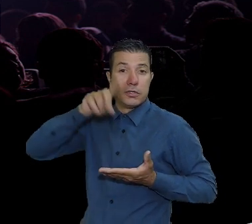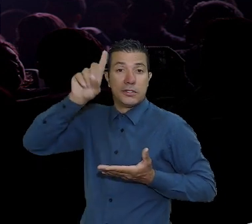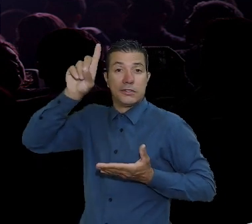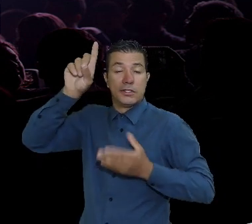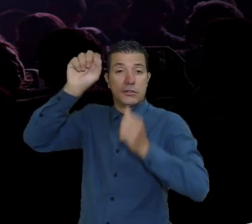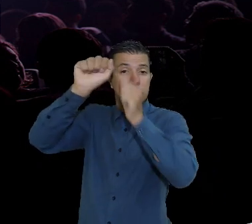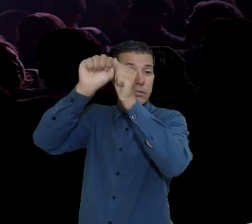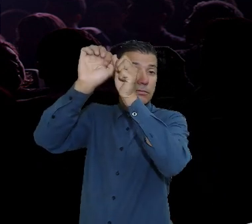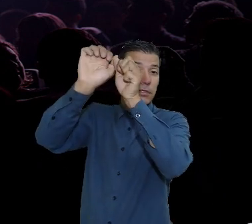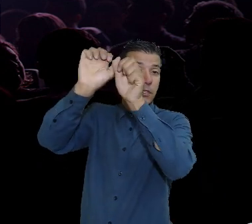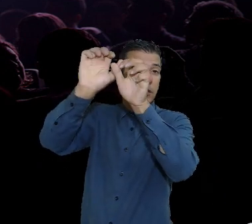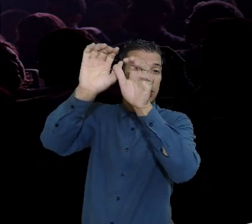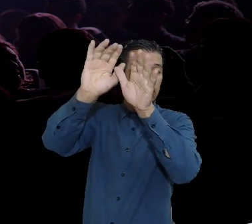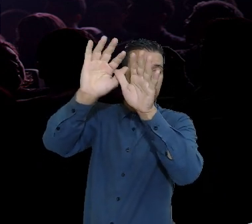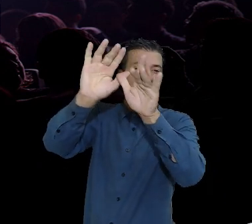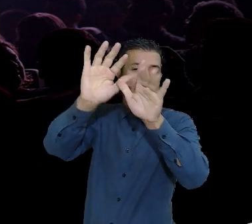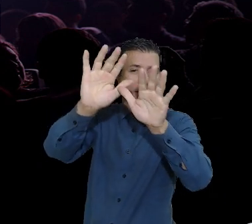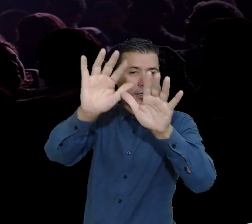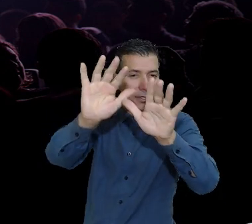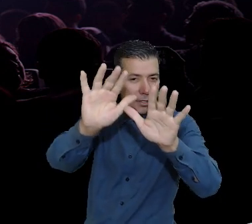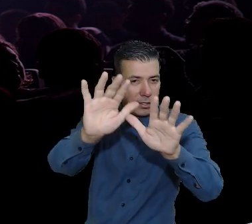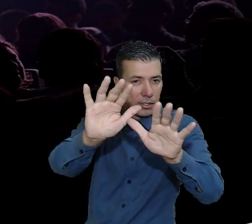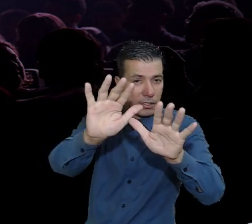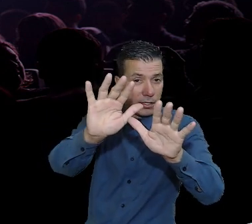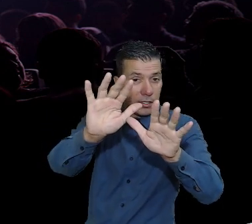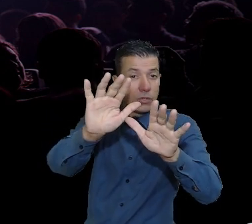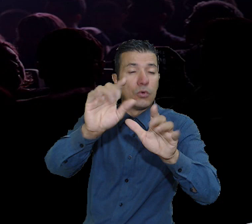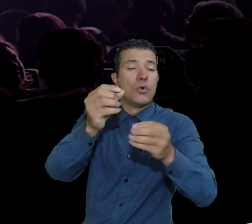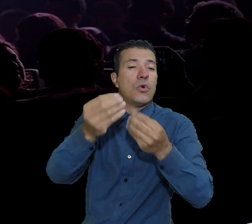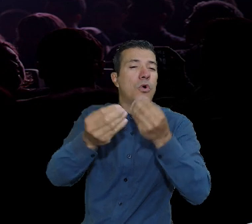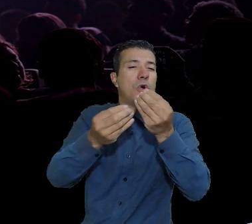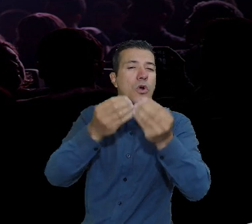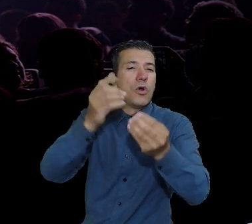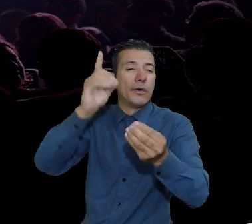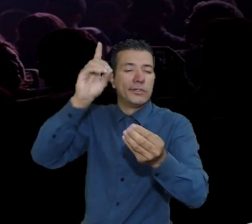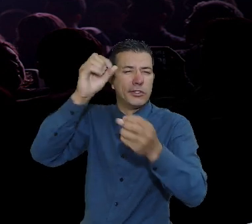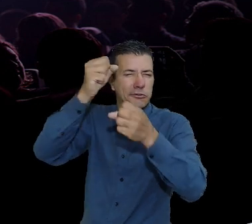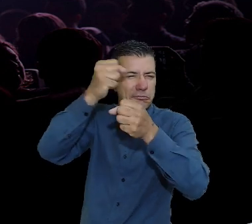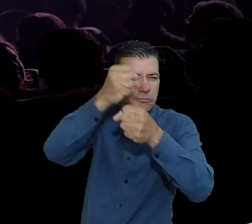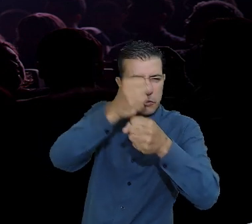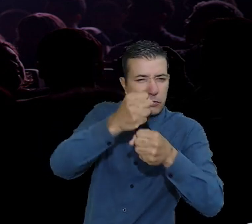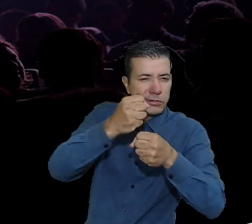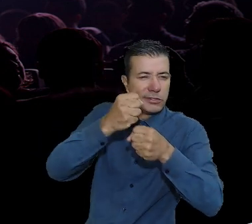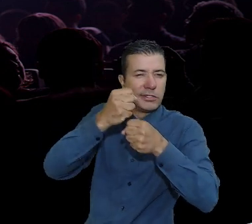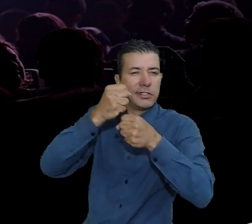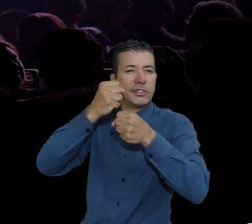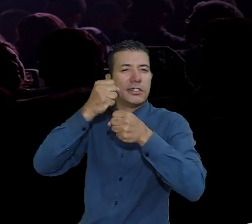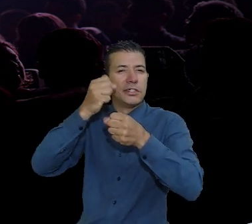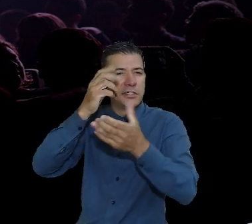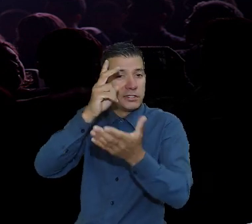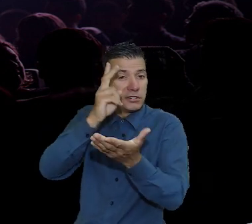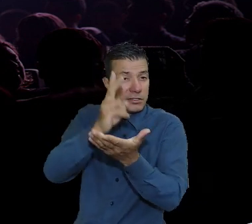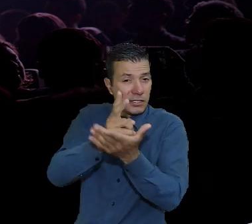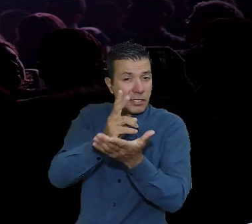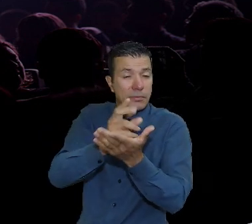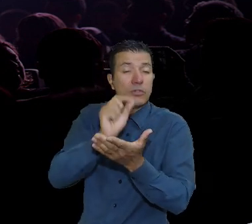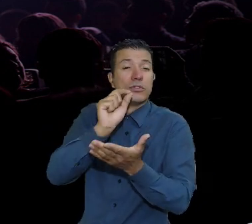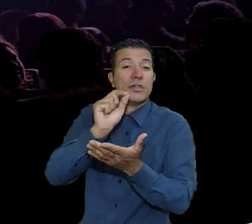fortalecerei, te sustentarei, com minha mão